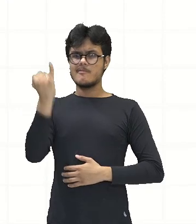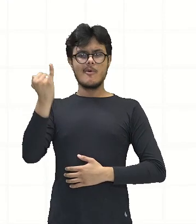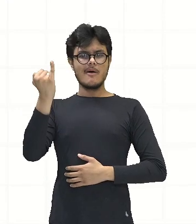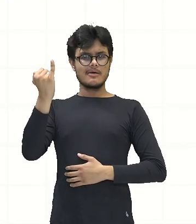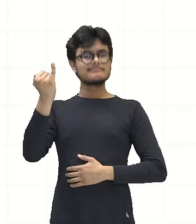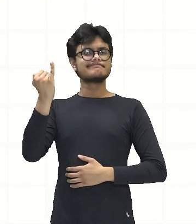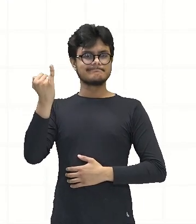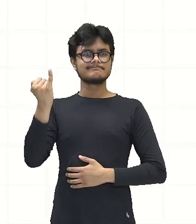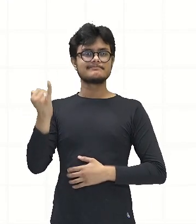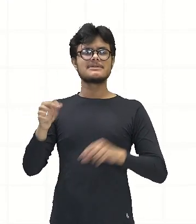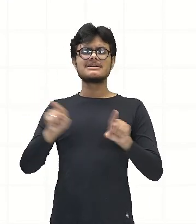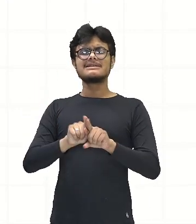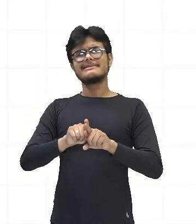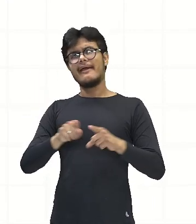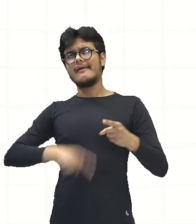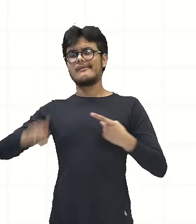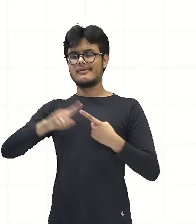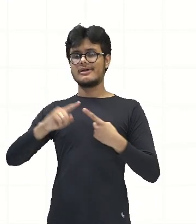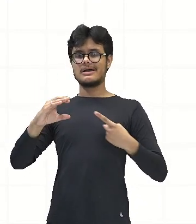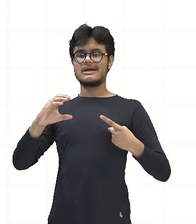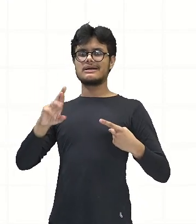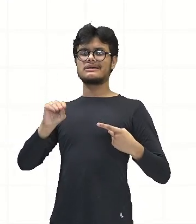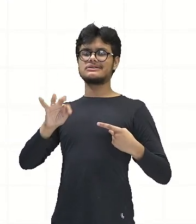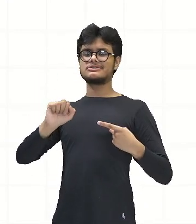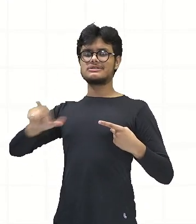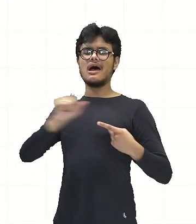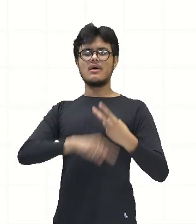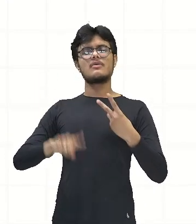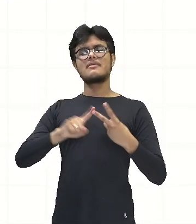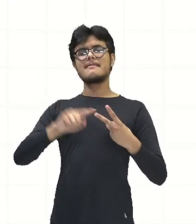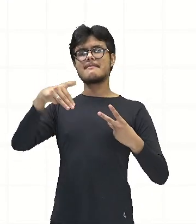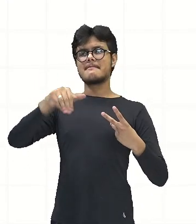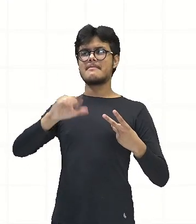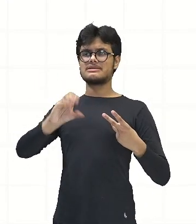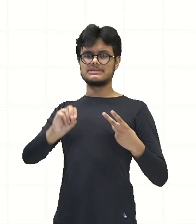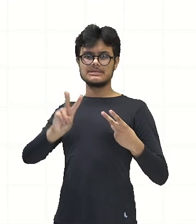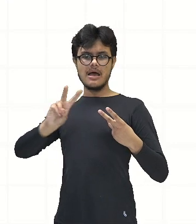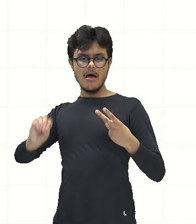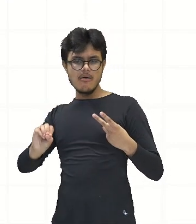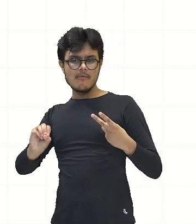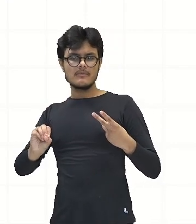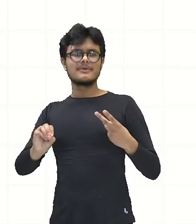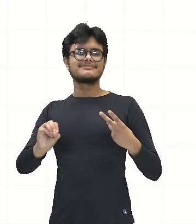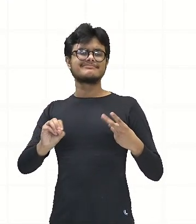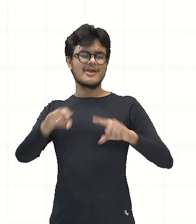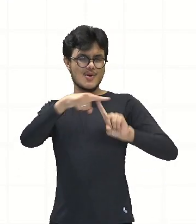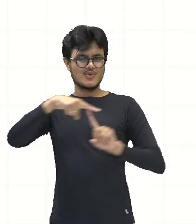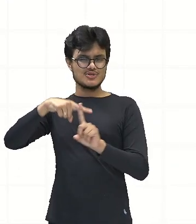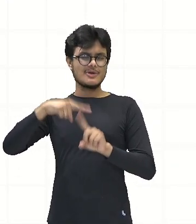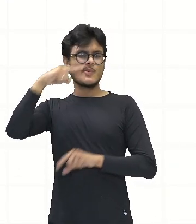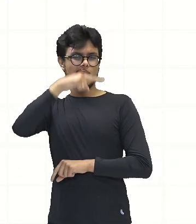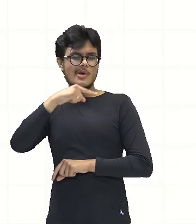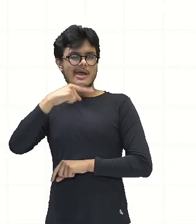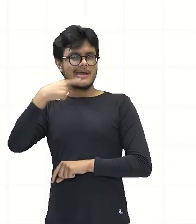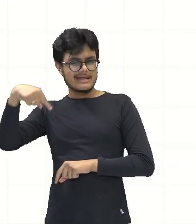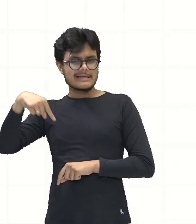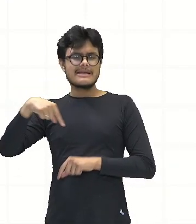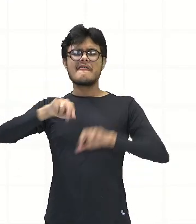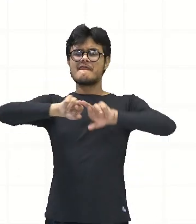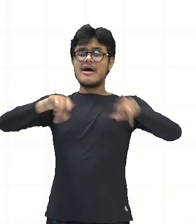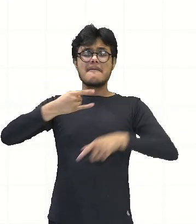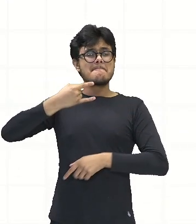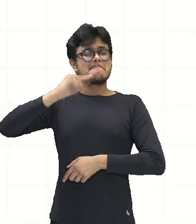O açúcar mascavo também, que pode ser incluído aí uma cachaça, rum, melaço,